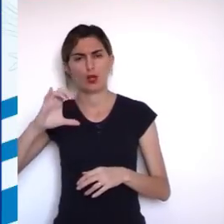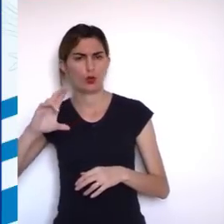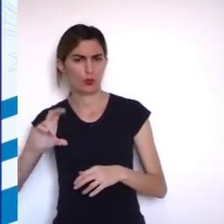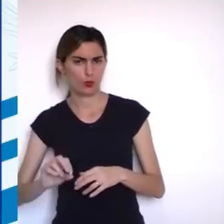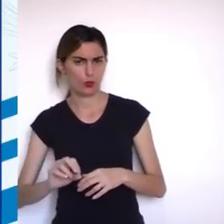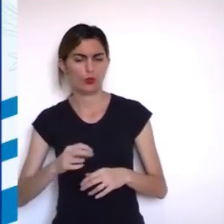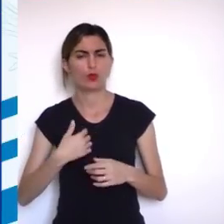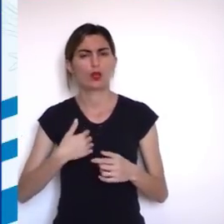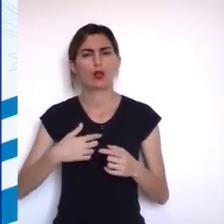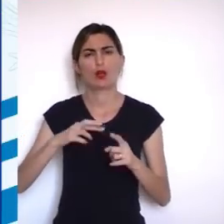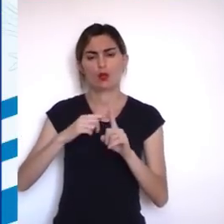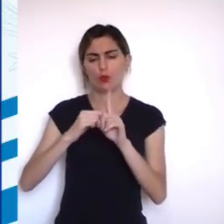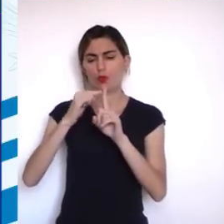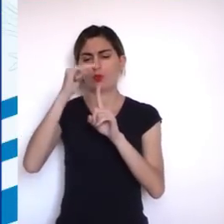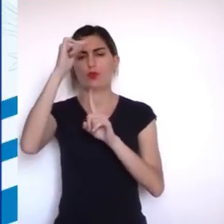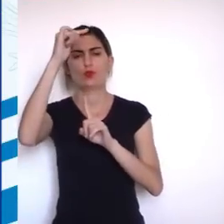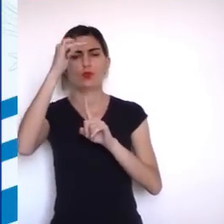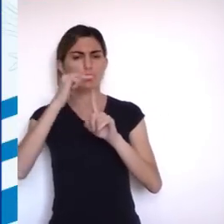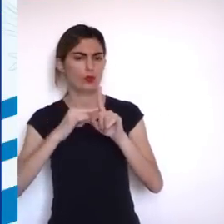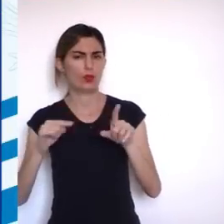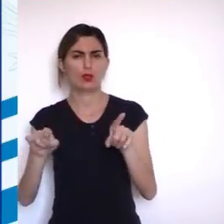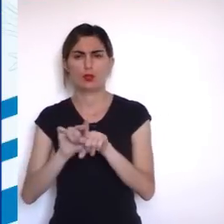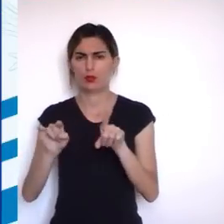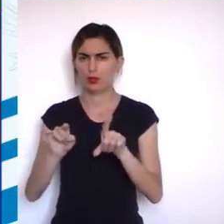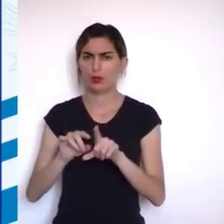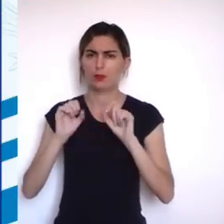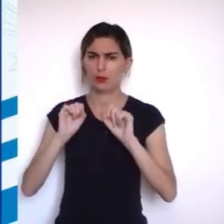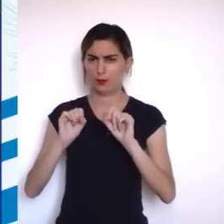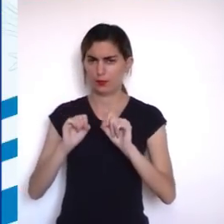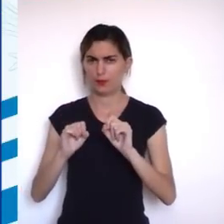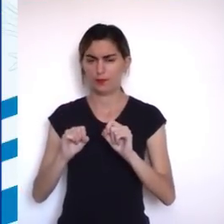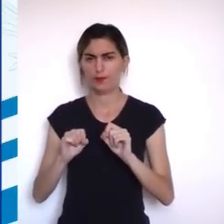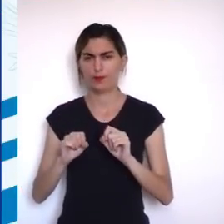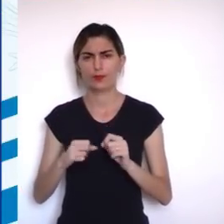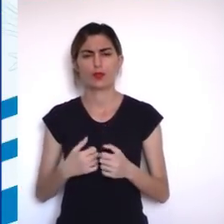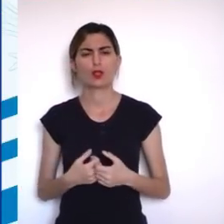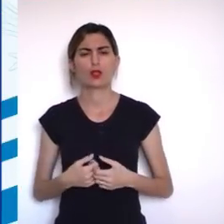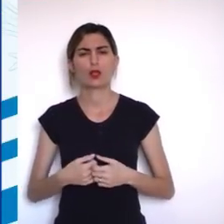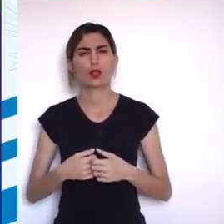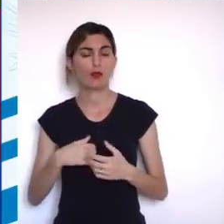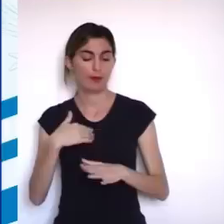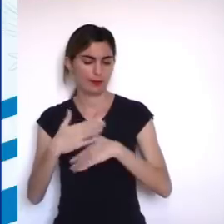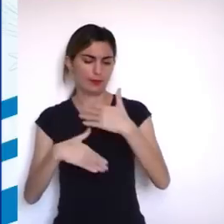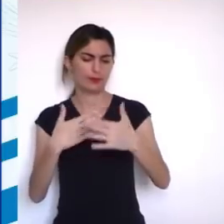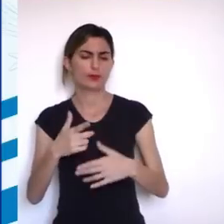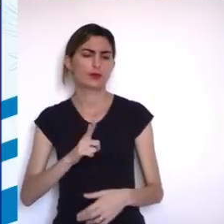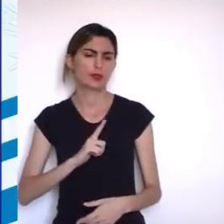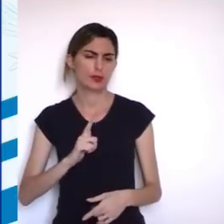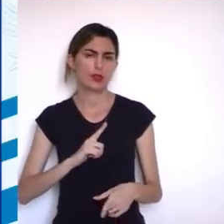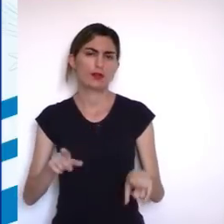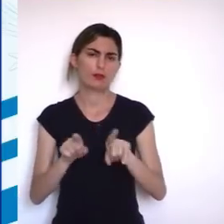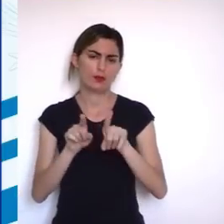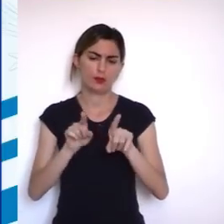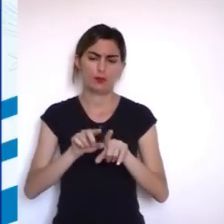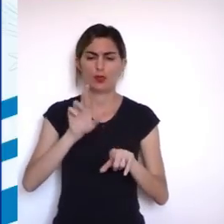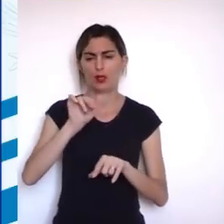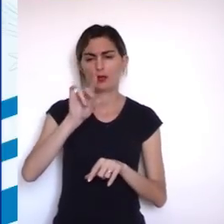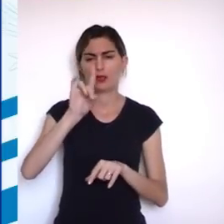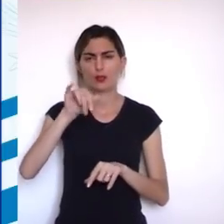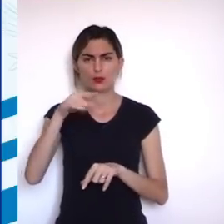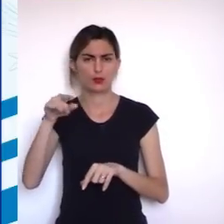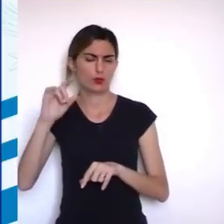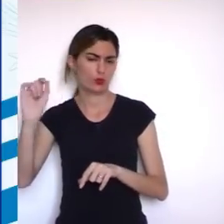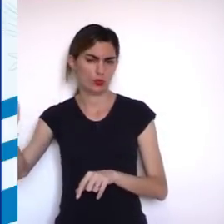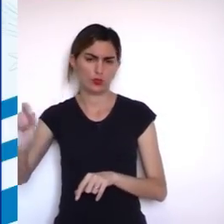no vácuo. A radiação térmica também pode se propagar no vácuo. Daí a gente tem também